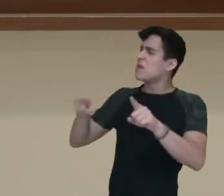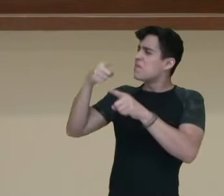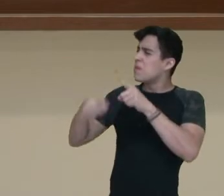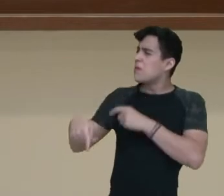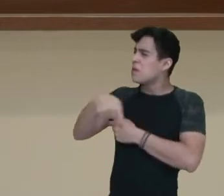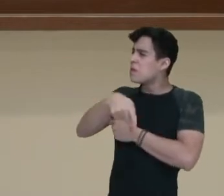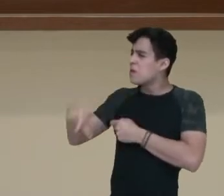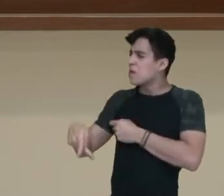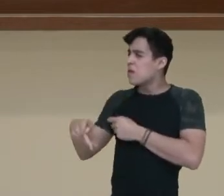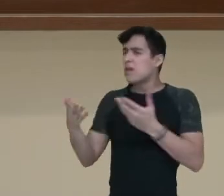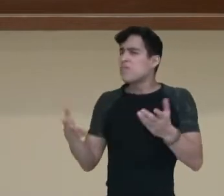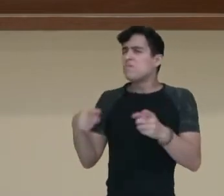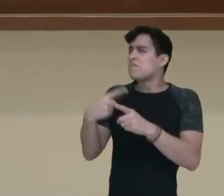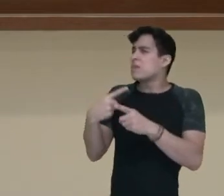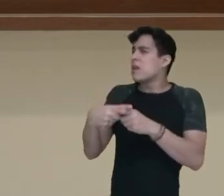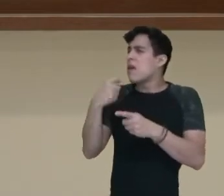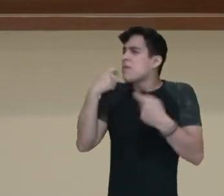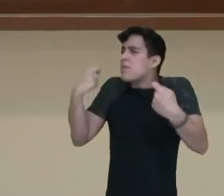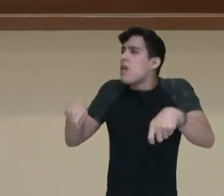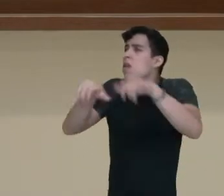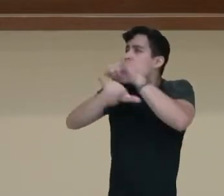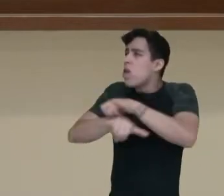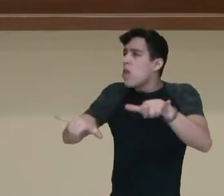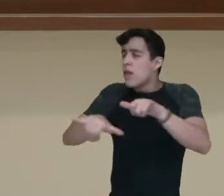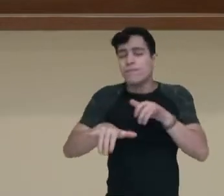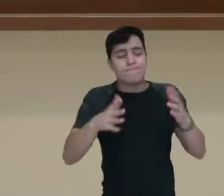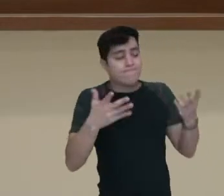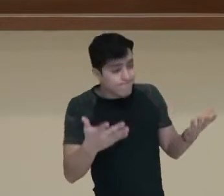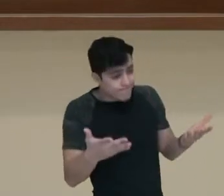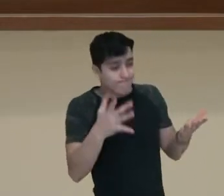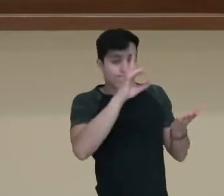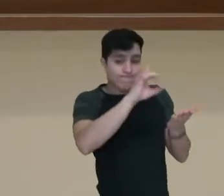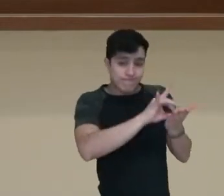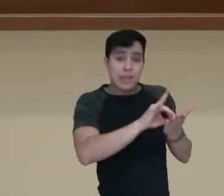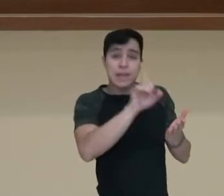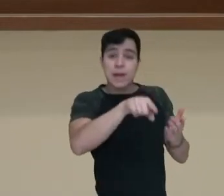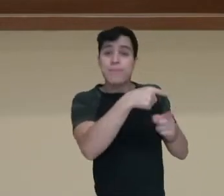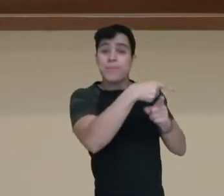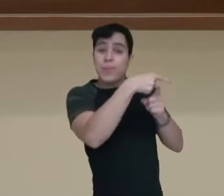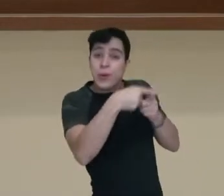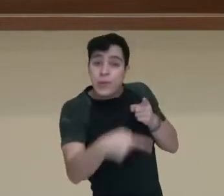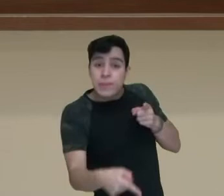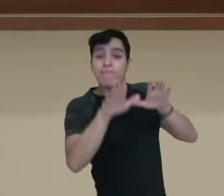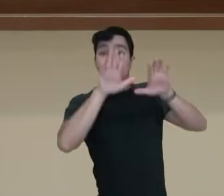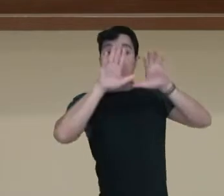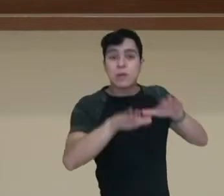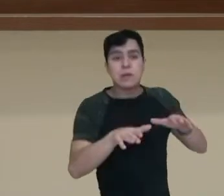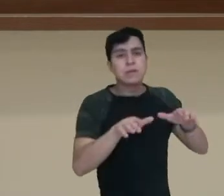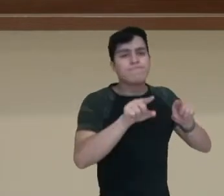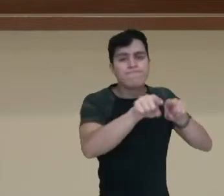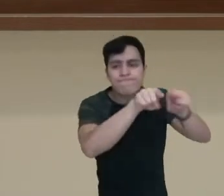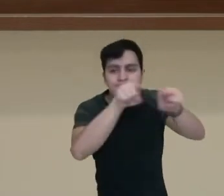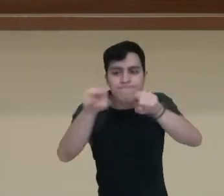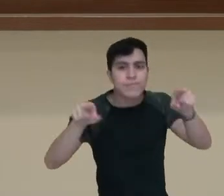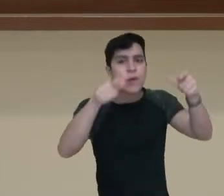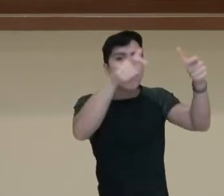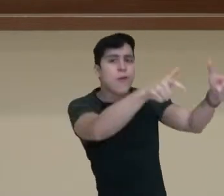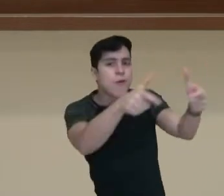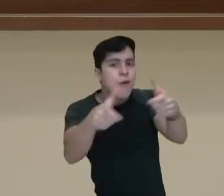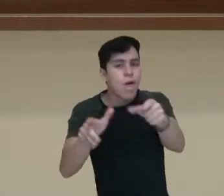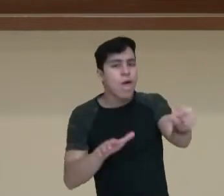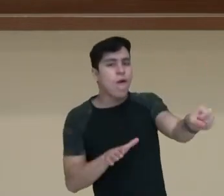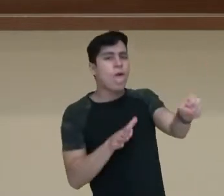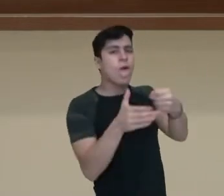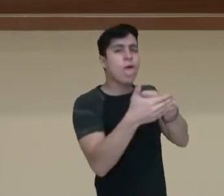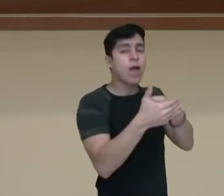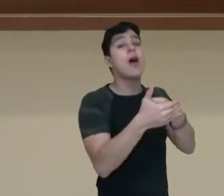Então por que a gente tem que ainda fazer campanhas? Porque apesar de ser proibido, acontece em muitos locais com a anuência